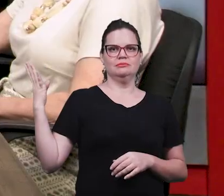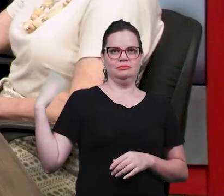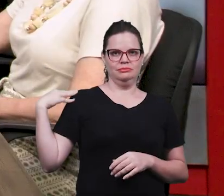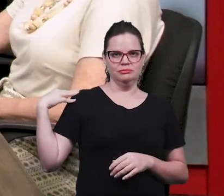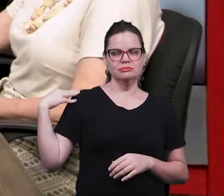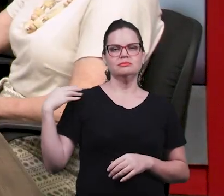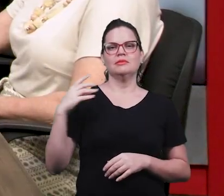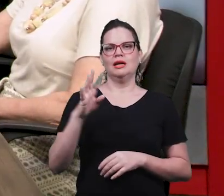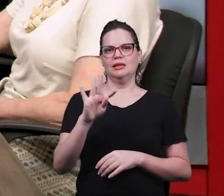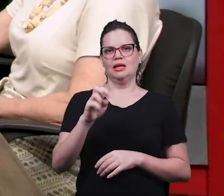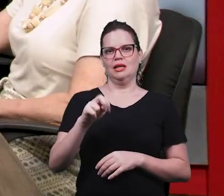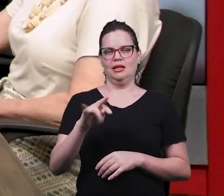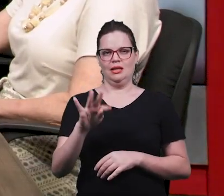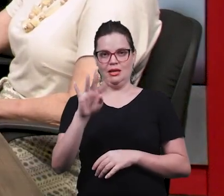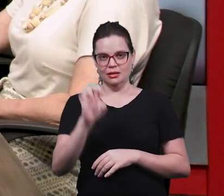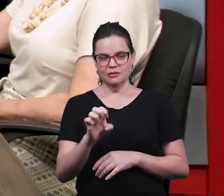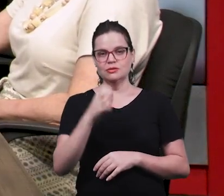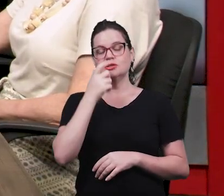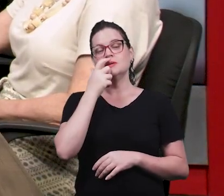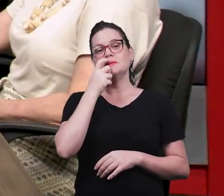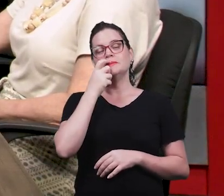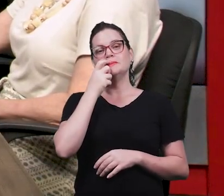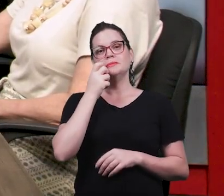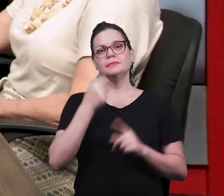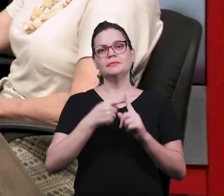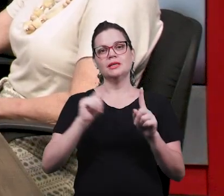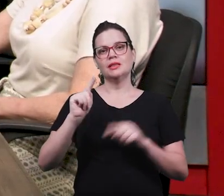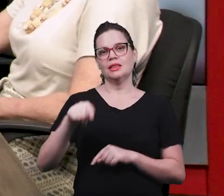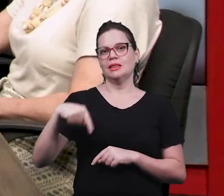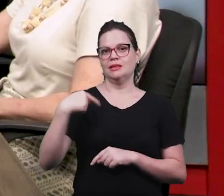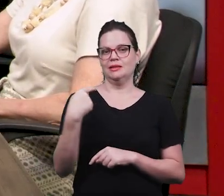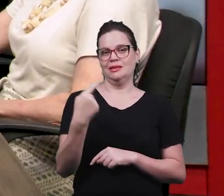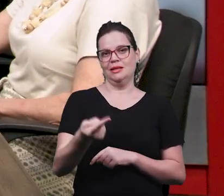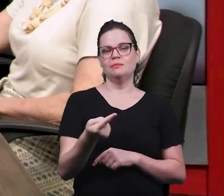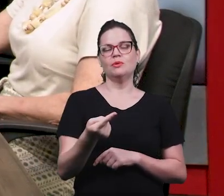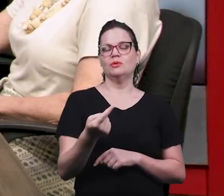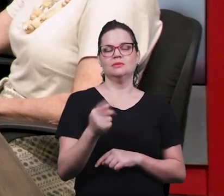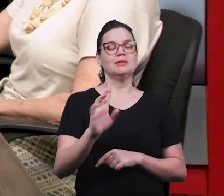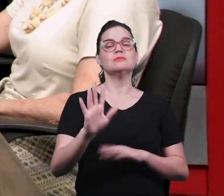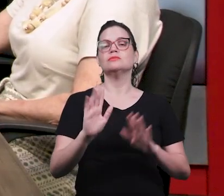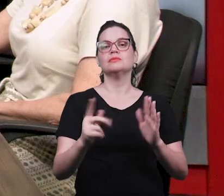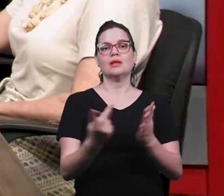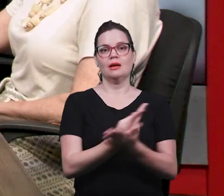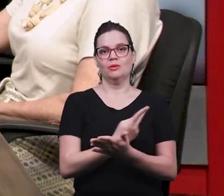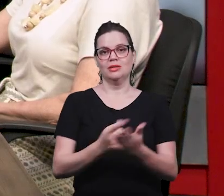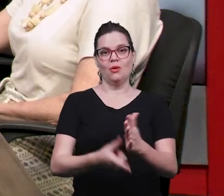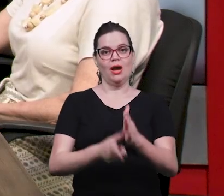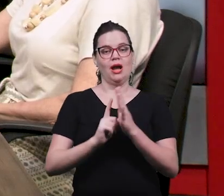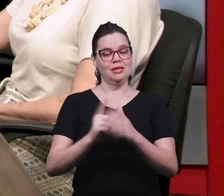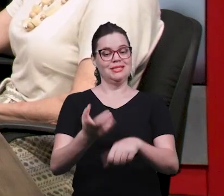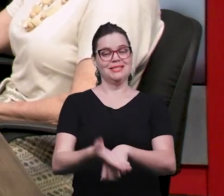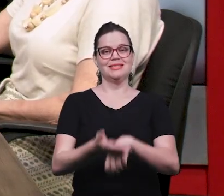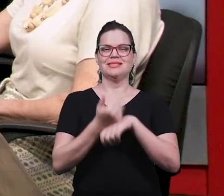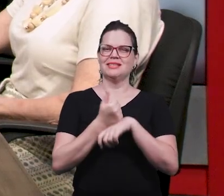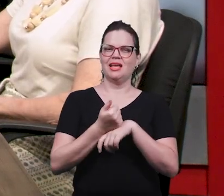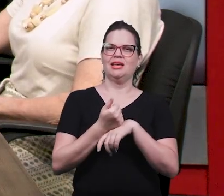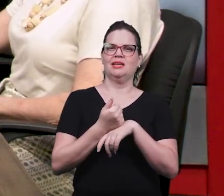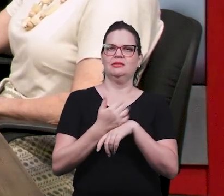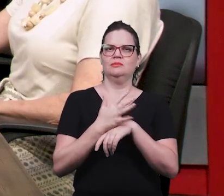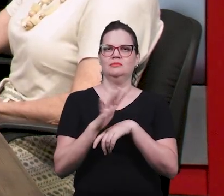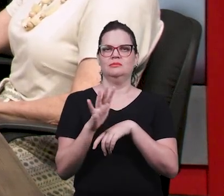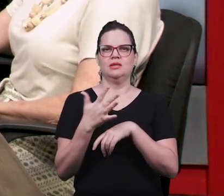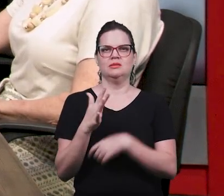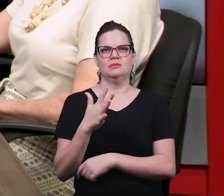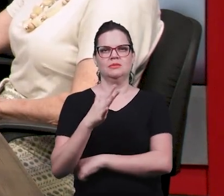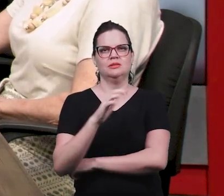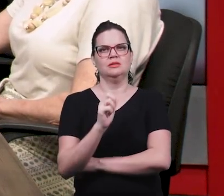capitão de mar e guerra, mas eu comecei assim muito cedo em colégio militar. Com